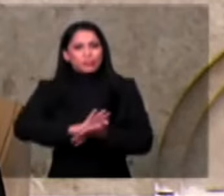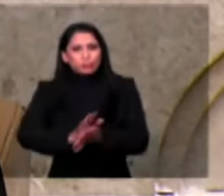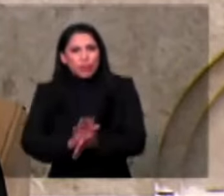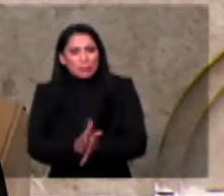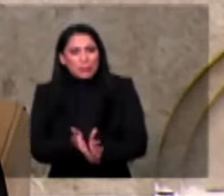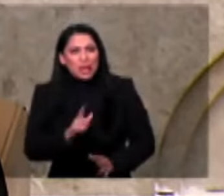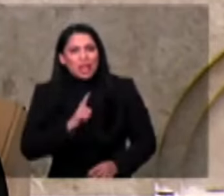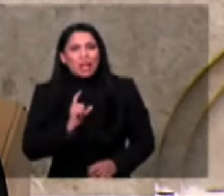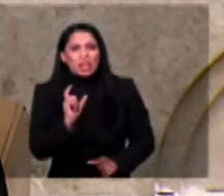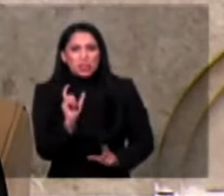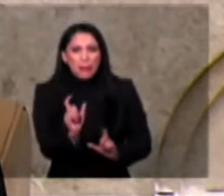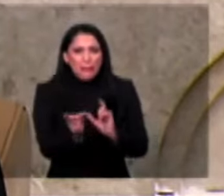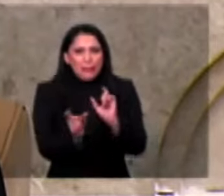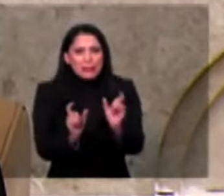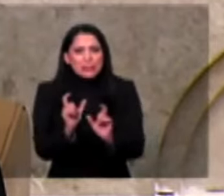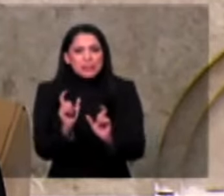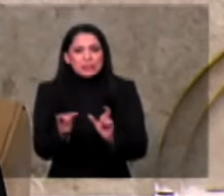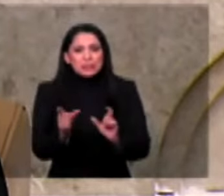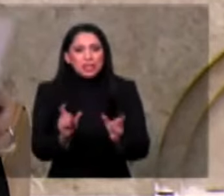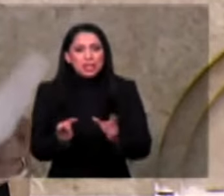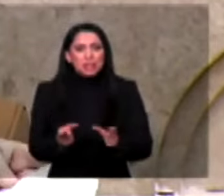enquanto expressões